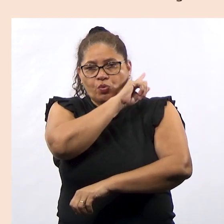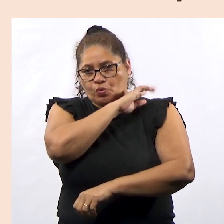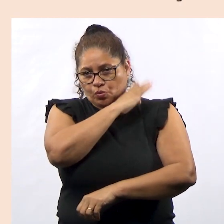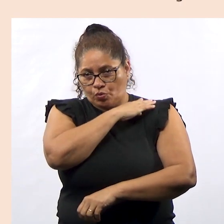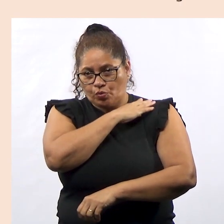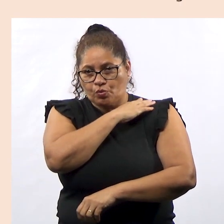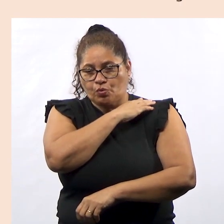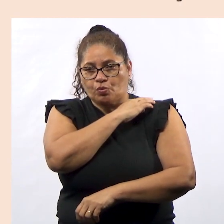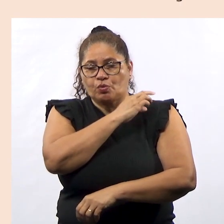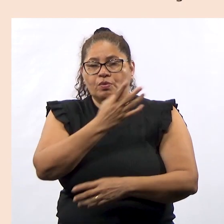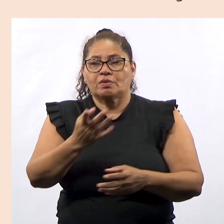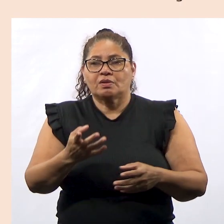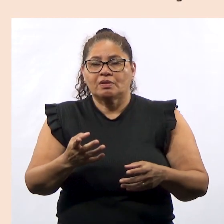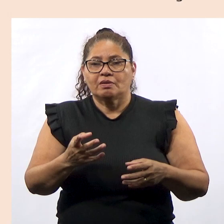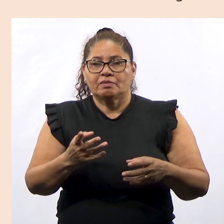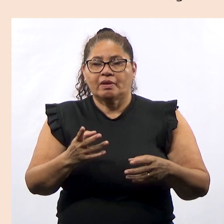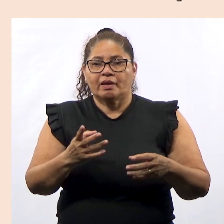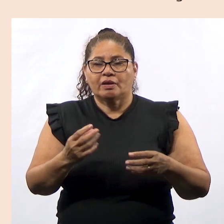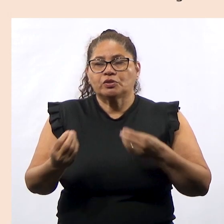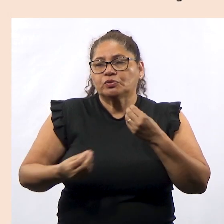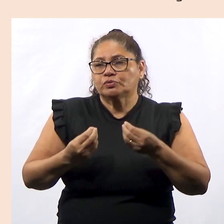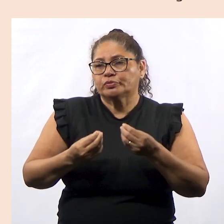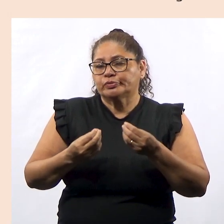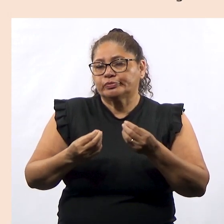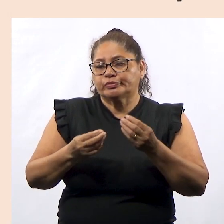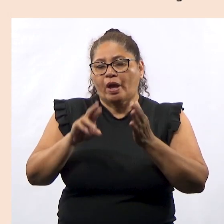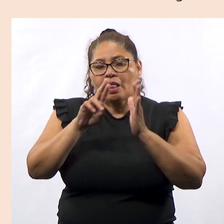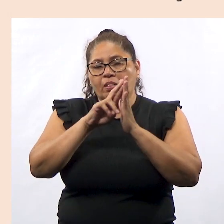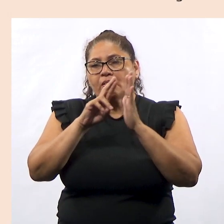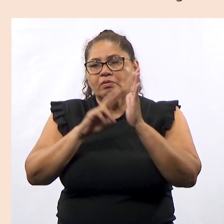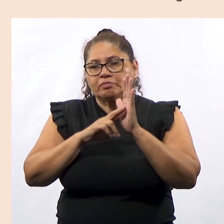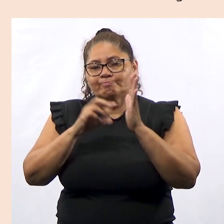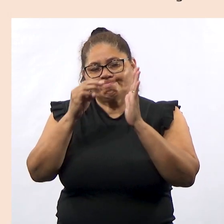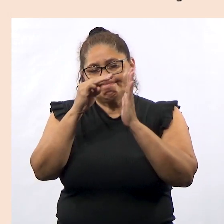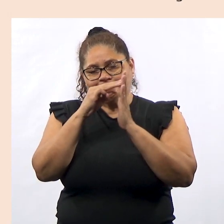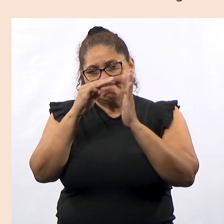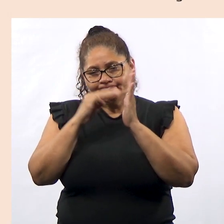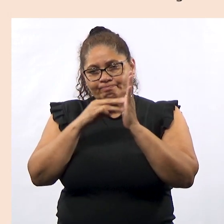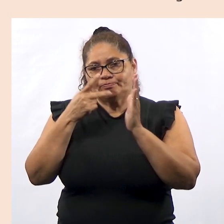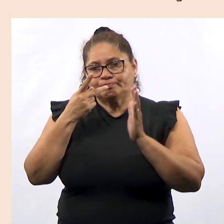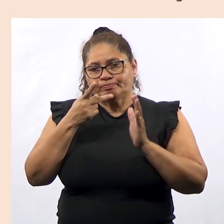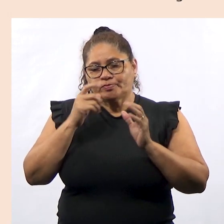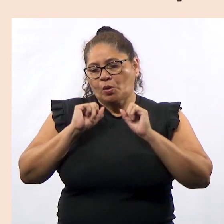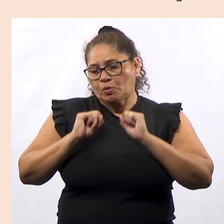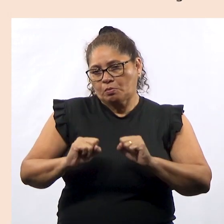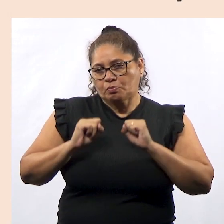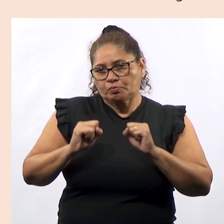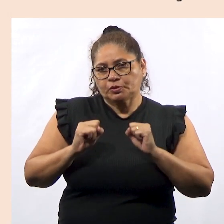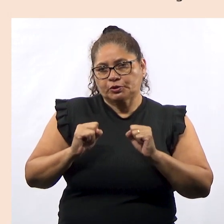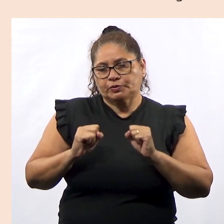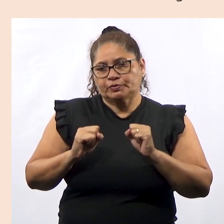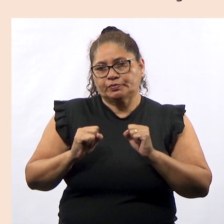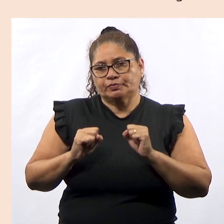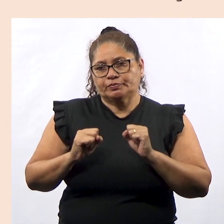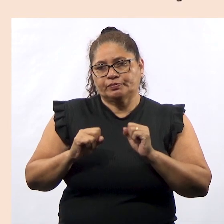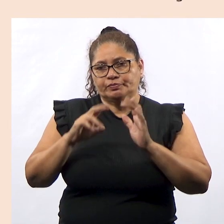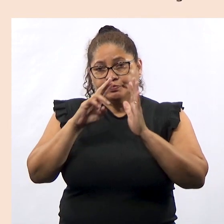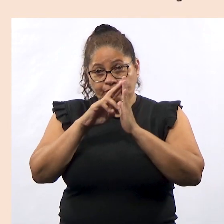médio, há a regulação desses conteúdos. Por isso, se fala do poder regulador do